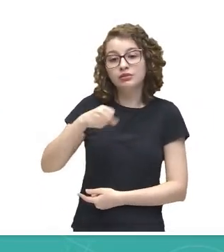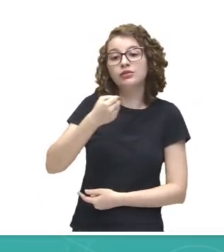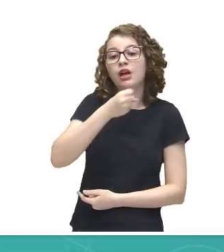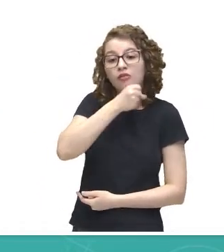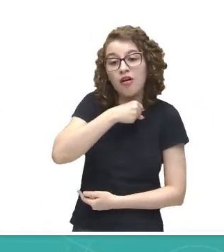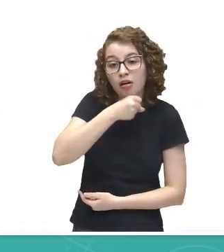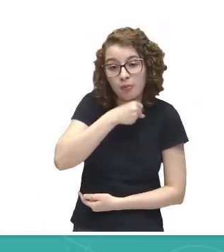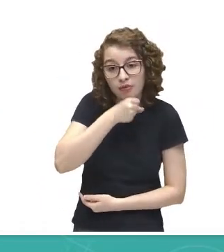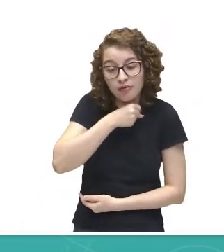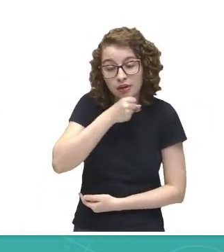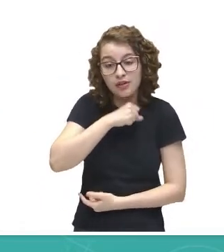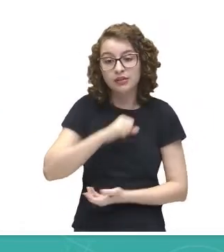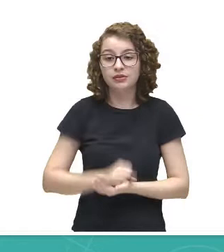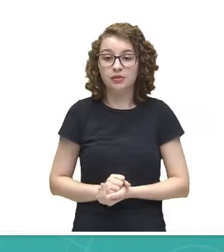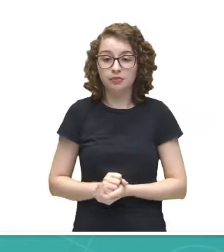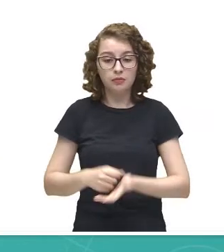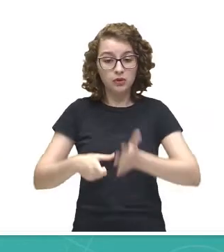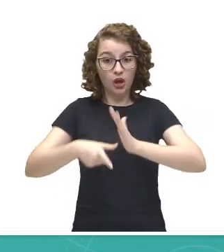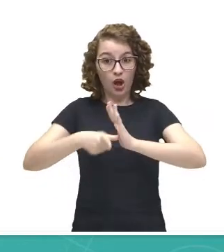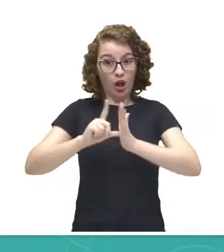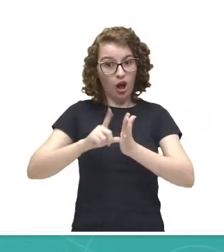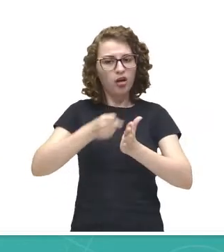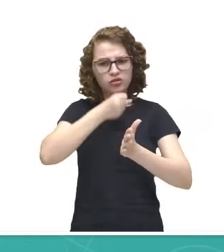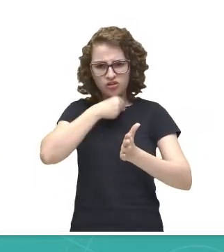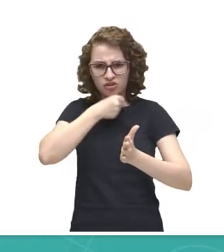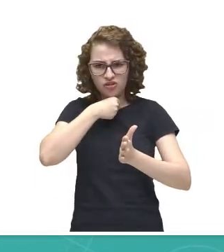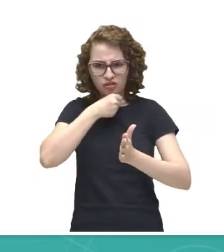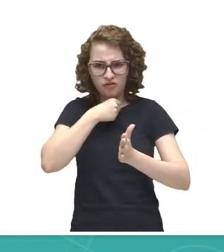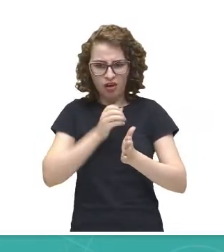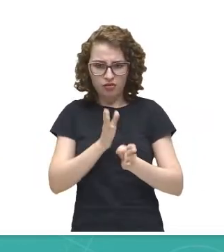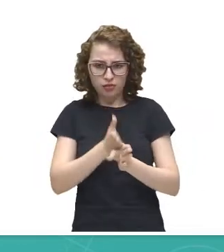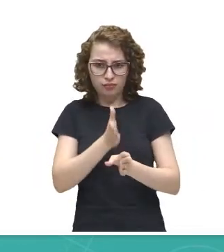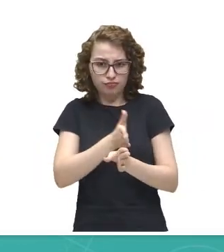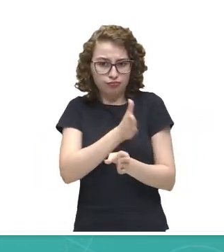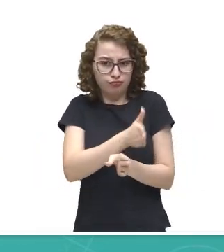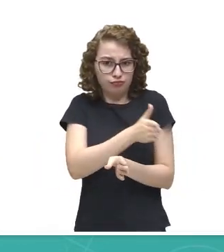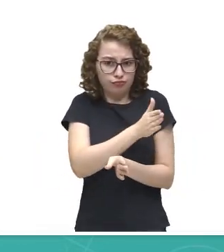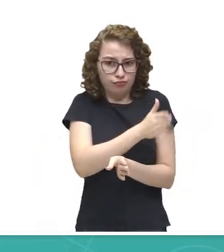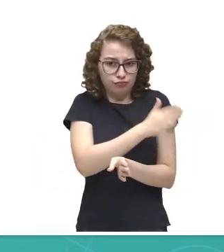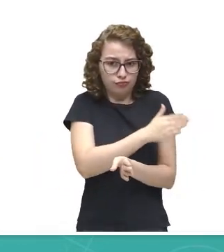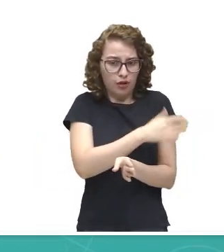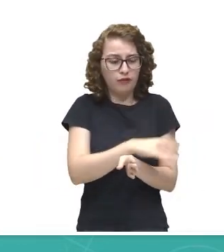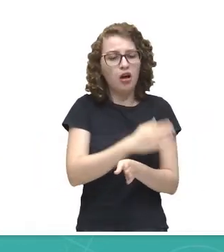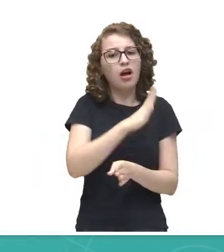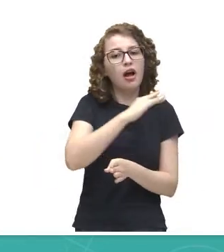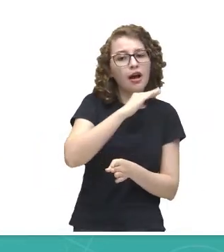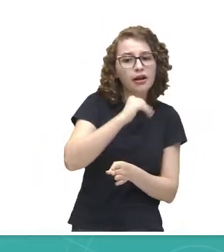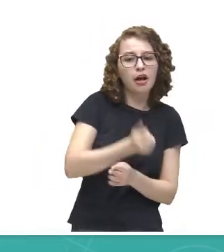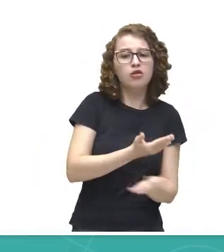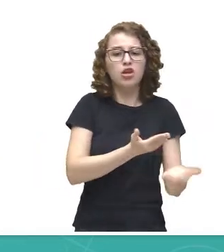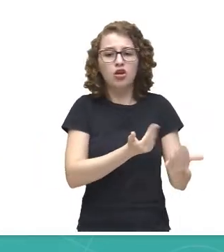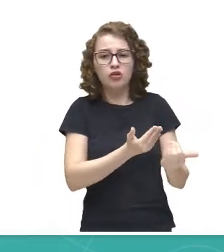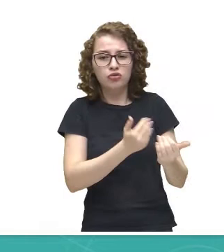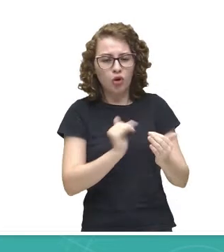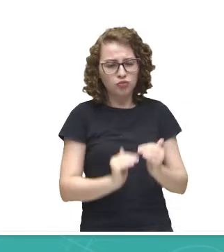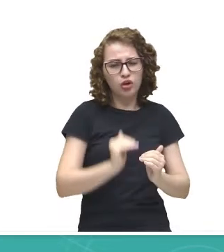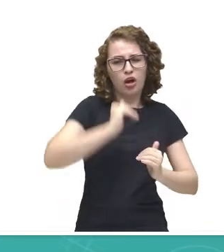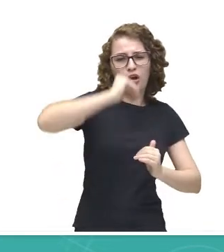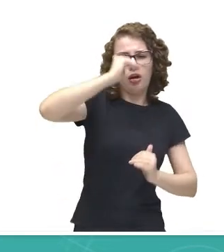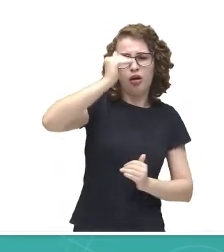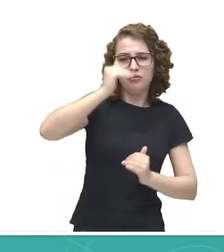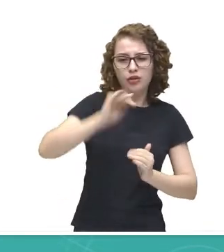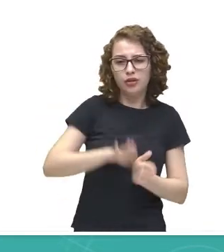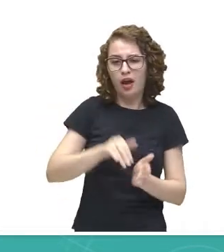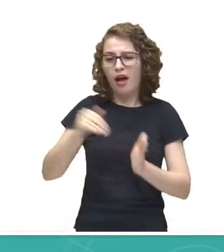antes da velhice tem toda uma outras fases, né? Como a infância, a adolescência, a vida adulta,